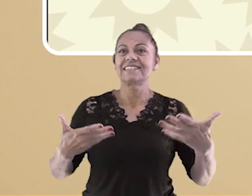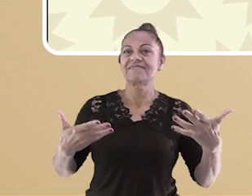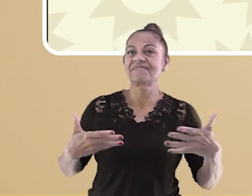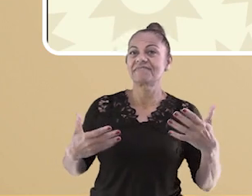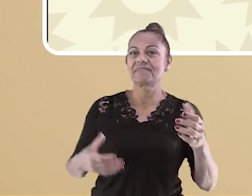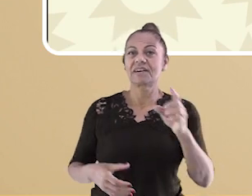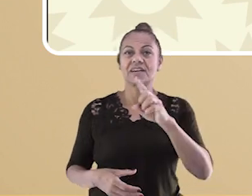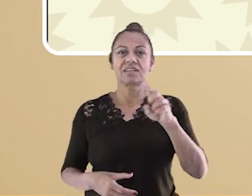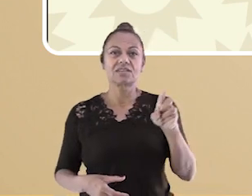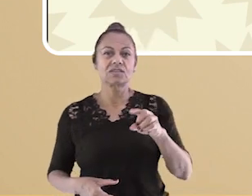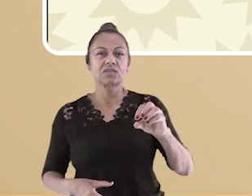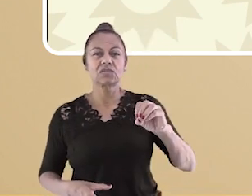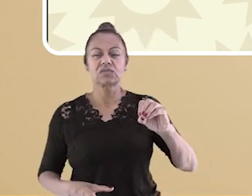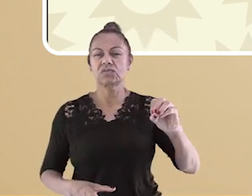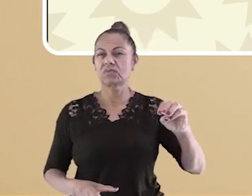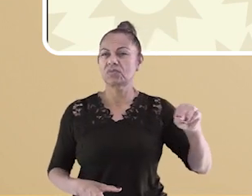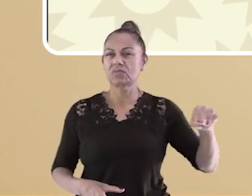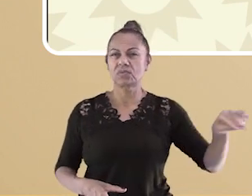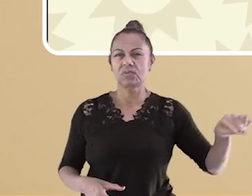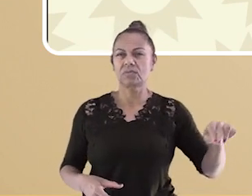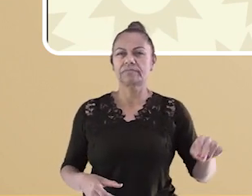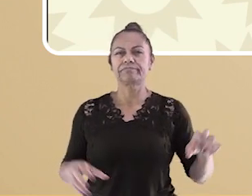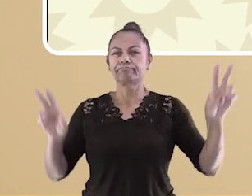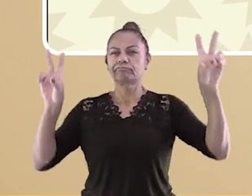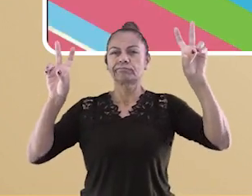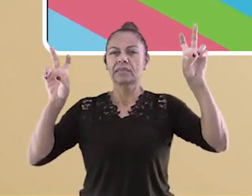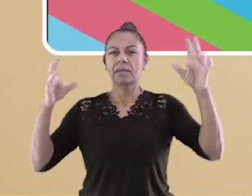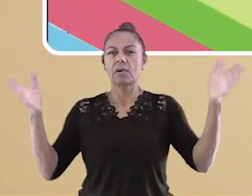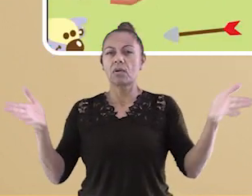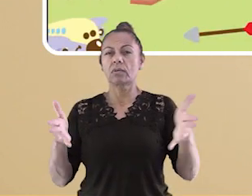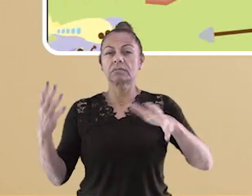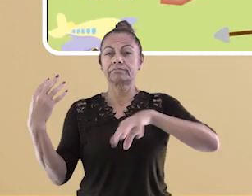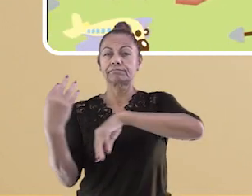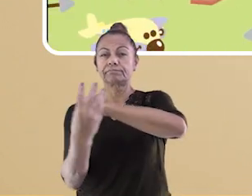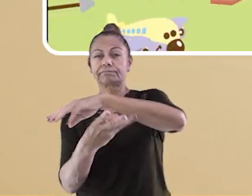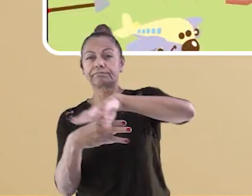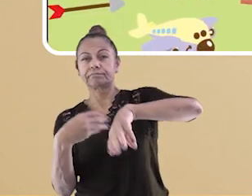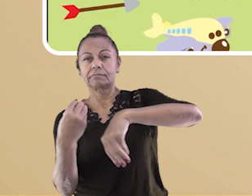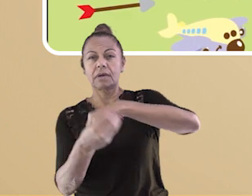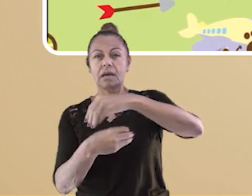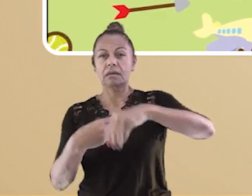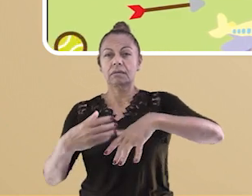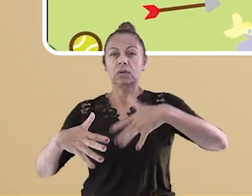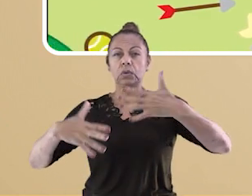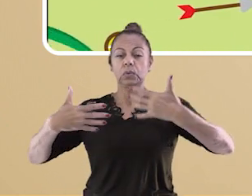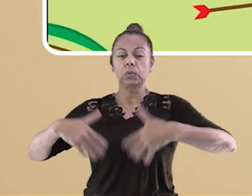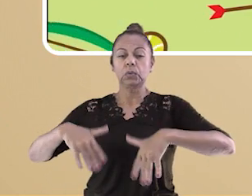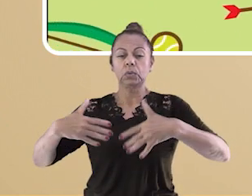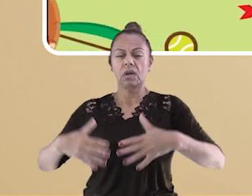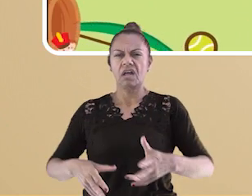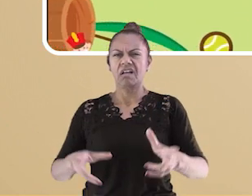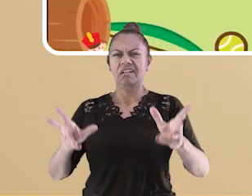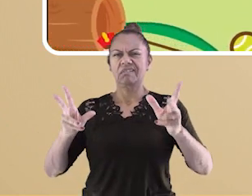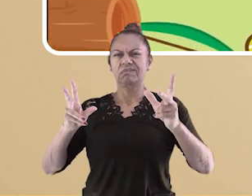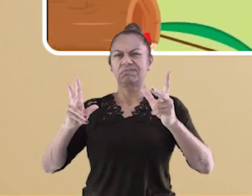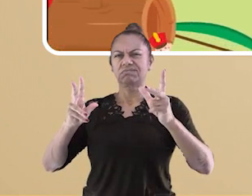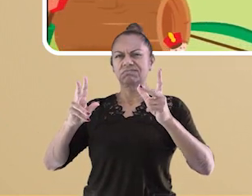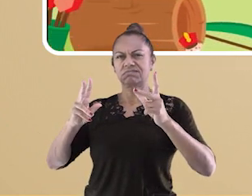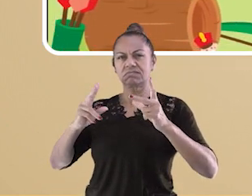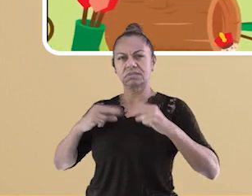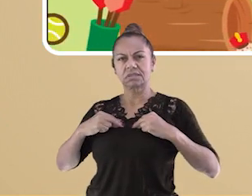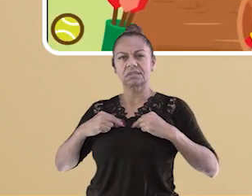Episódio de hoje, a maior bagunça. Nossa, Que